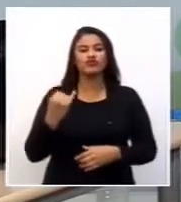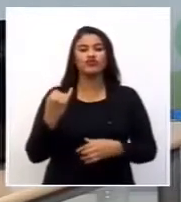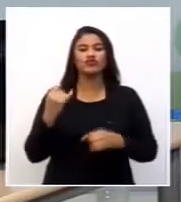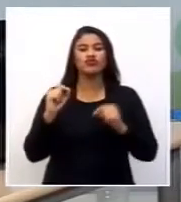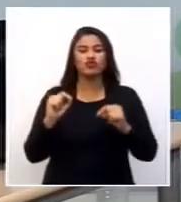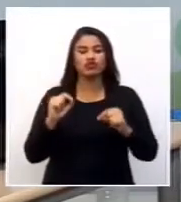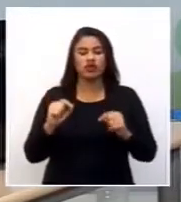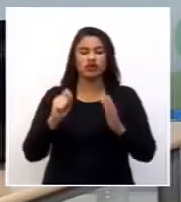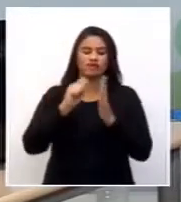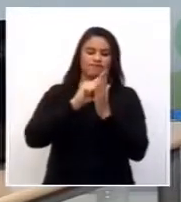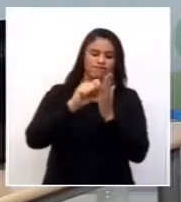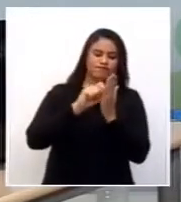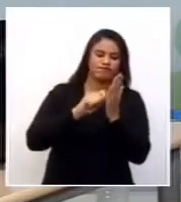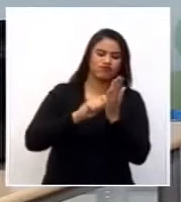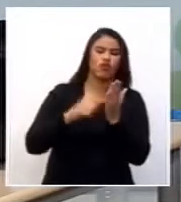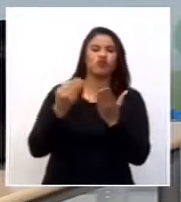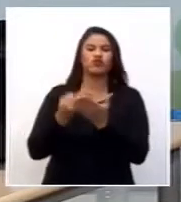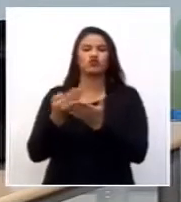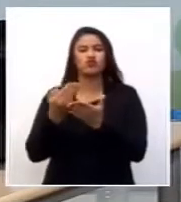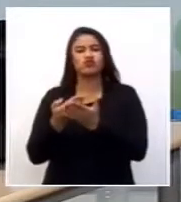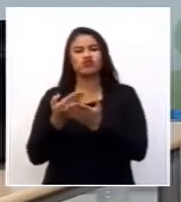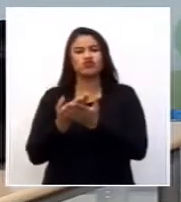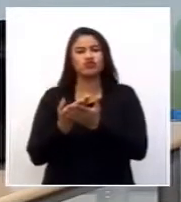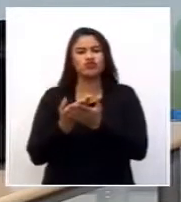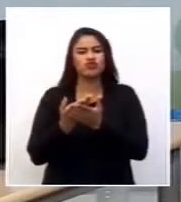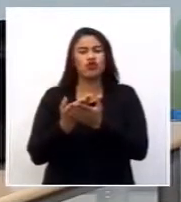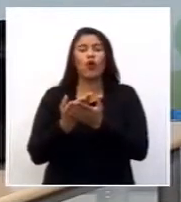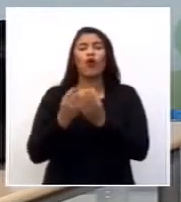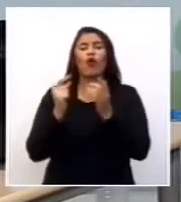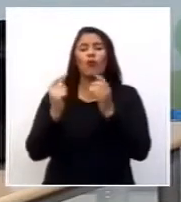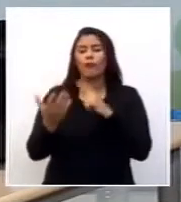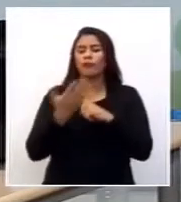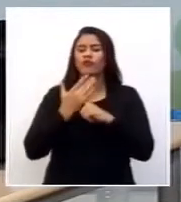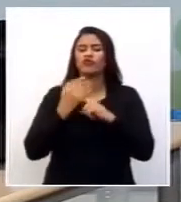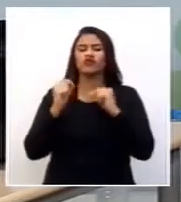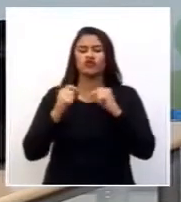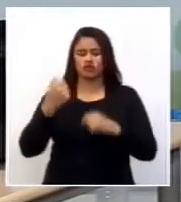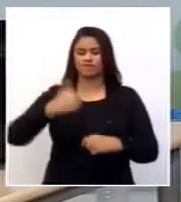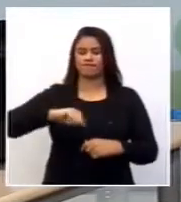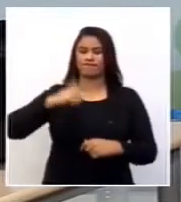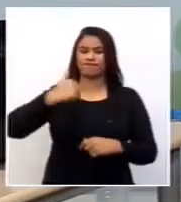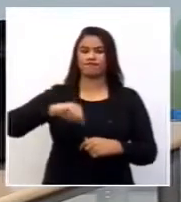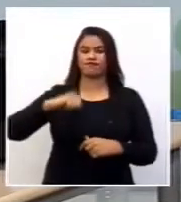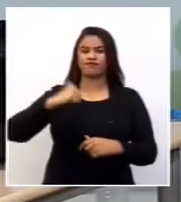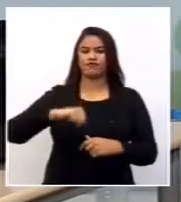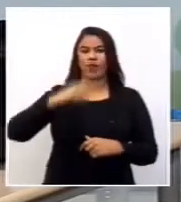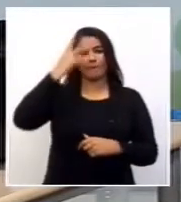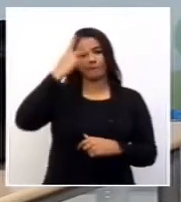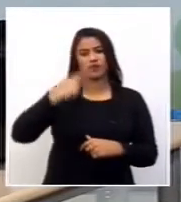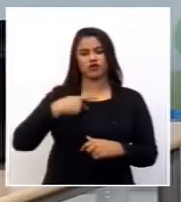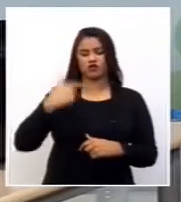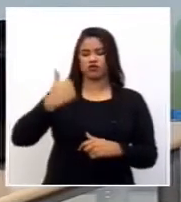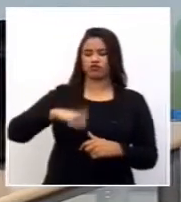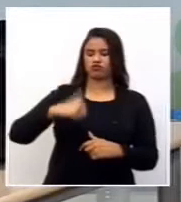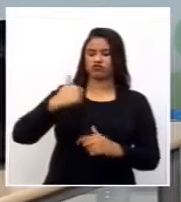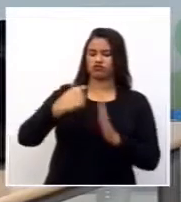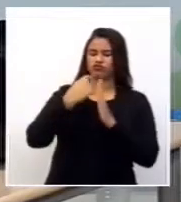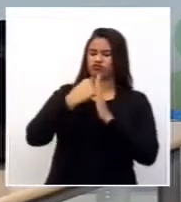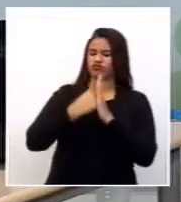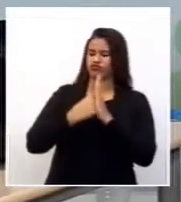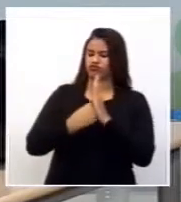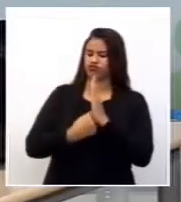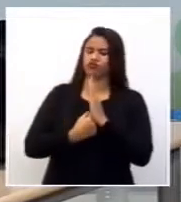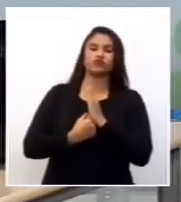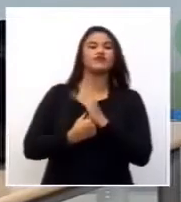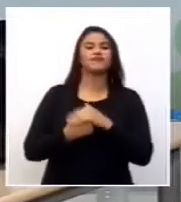os registros, o estudo, possibilitando uma autoavaliação, tá? Essa questão do diário de bordo